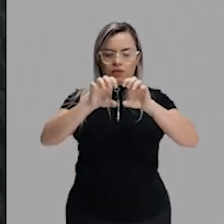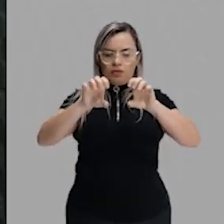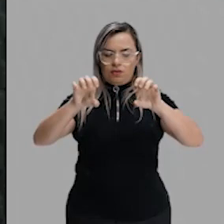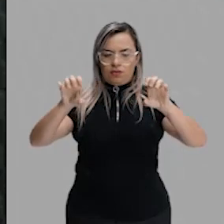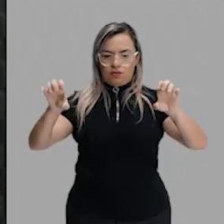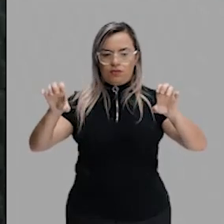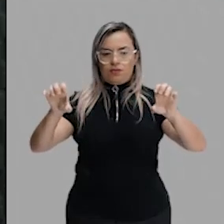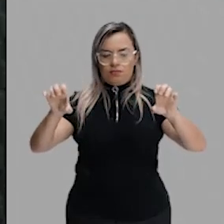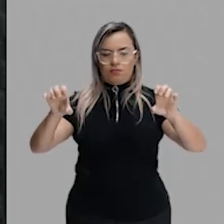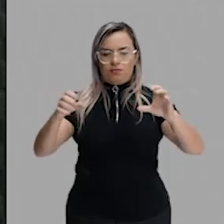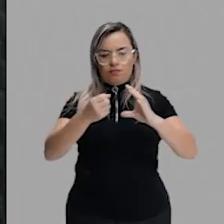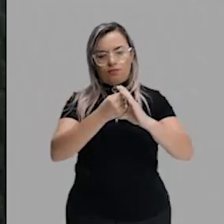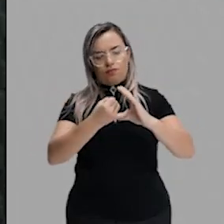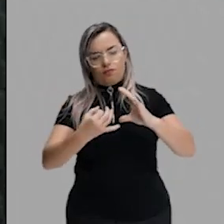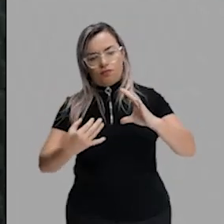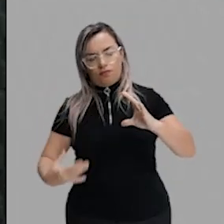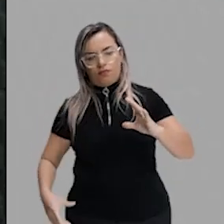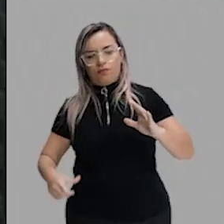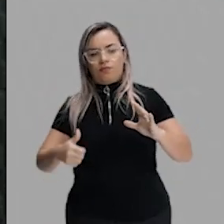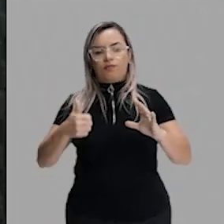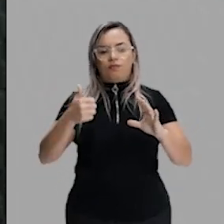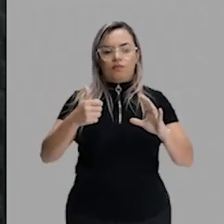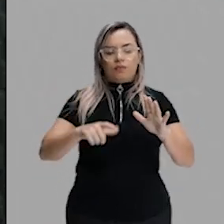equações caracterizam aqui a